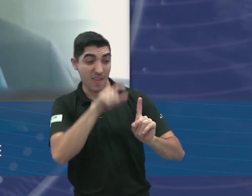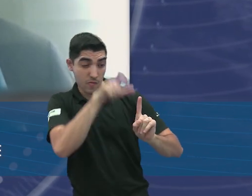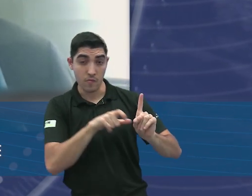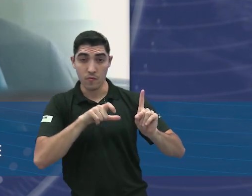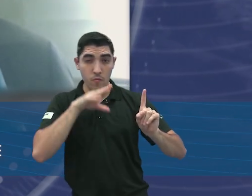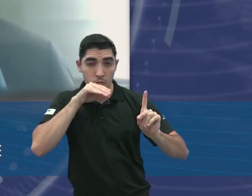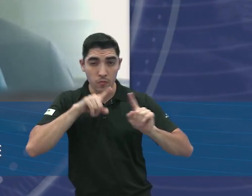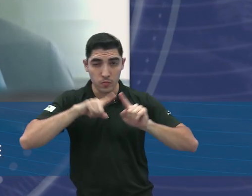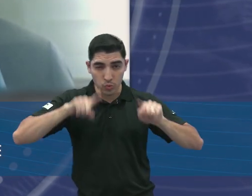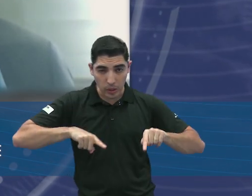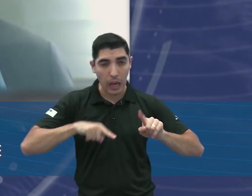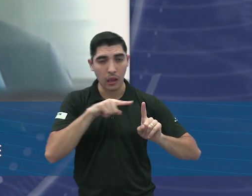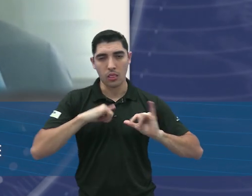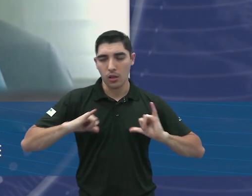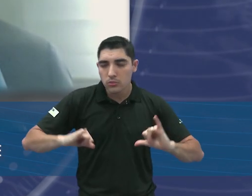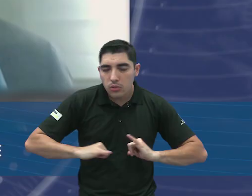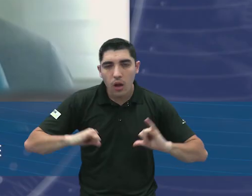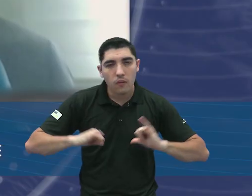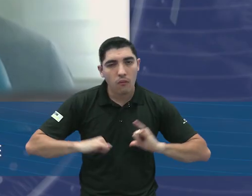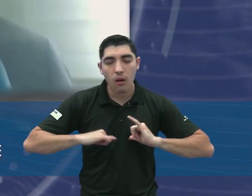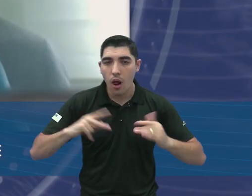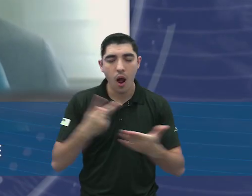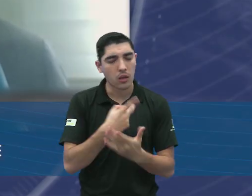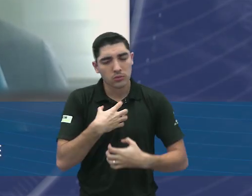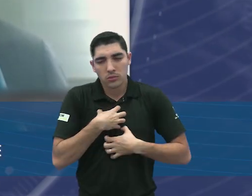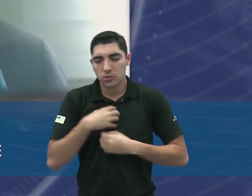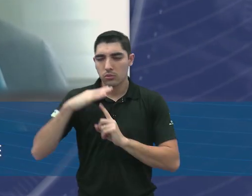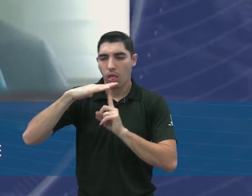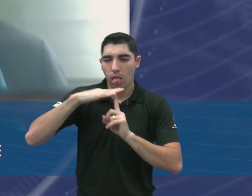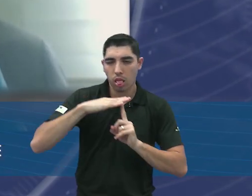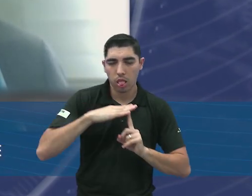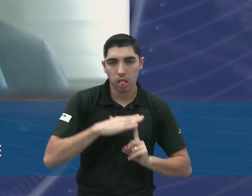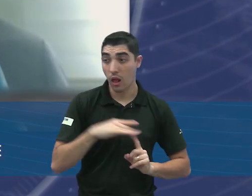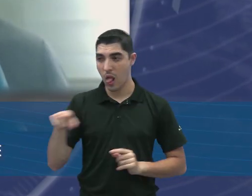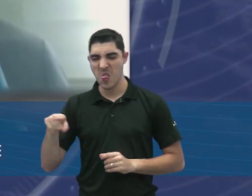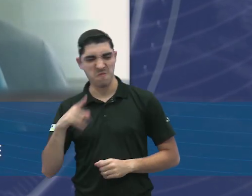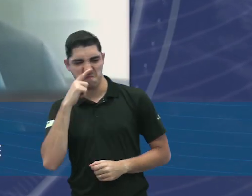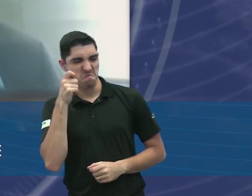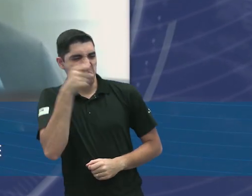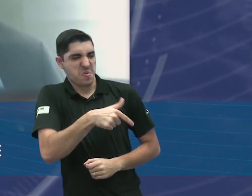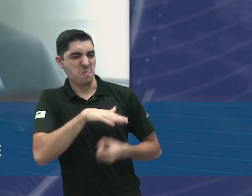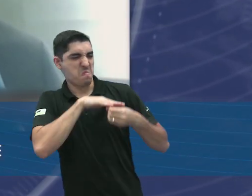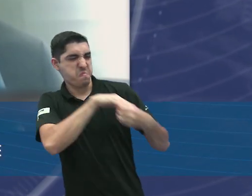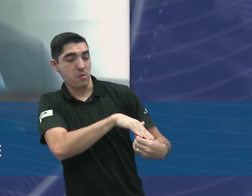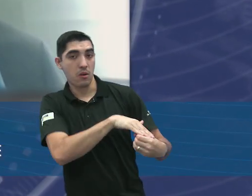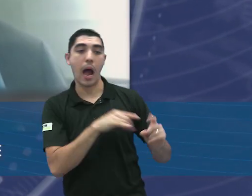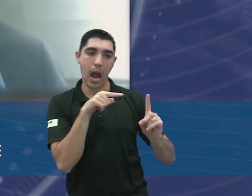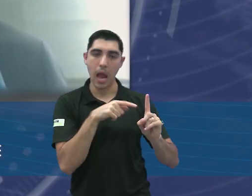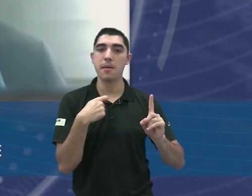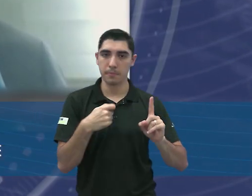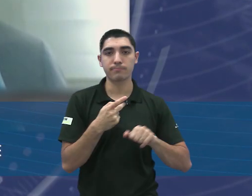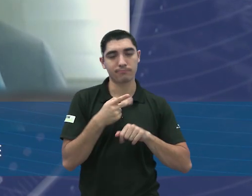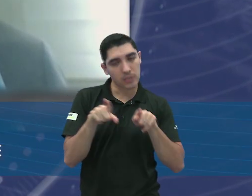numa situação vexatória, humilhante e que está se sentindo diminuído na jornada de trabalho, que procure uma